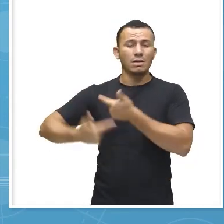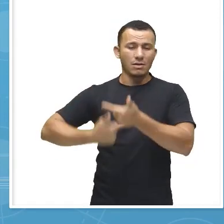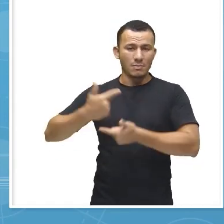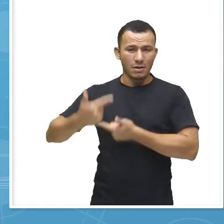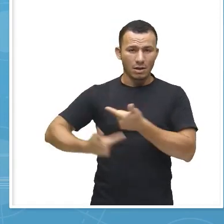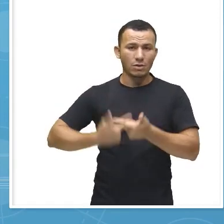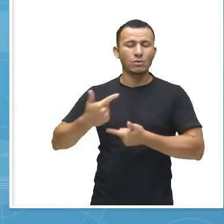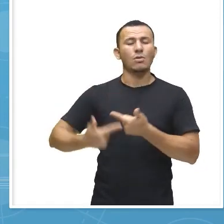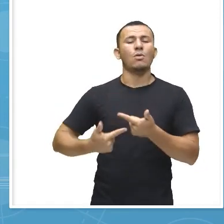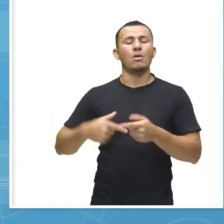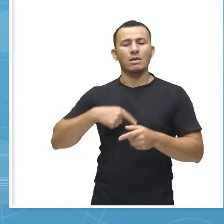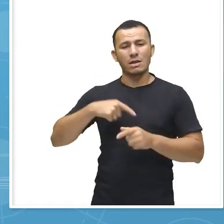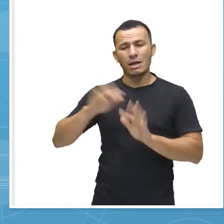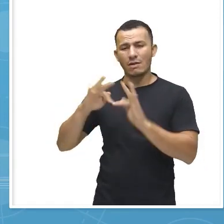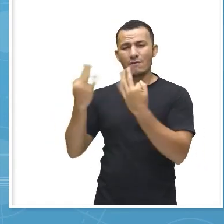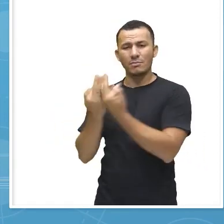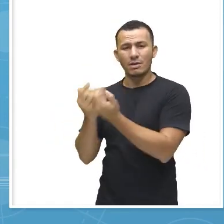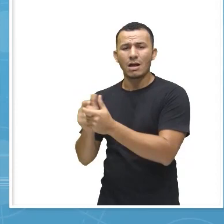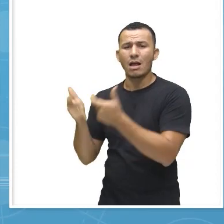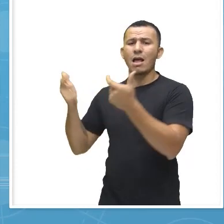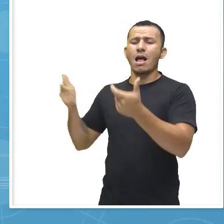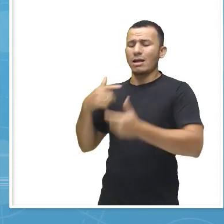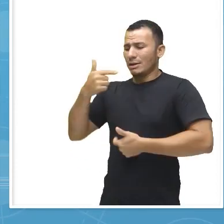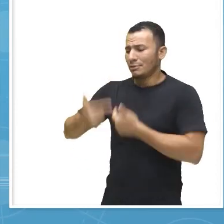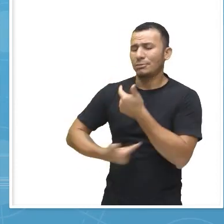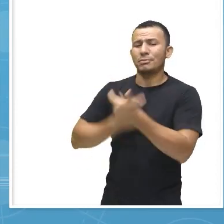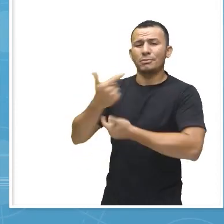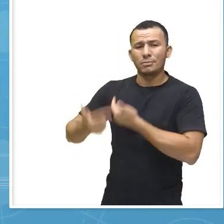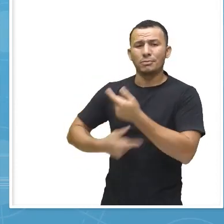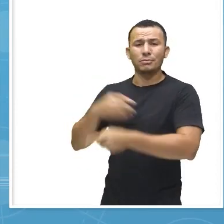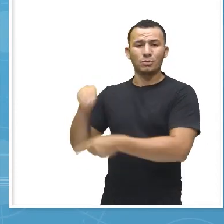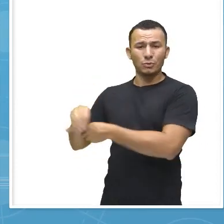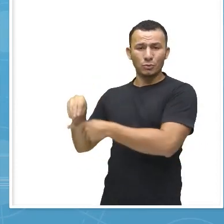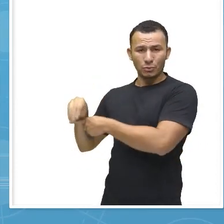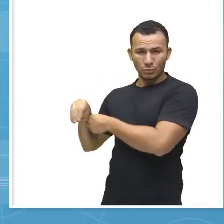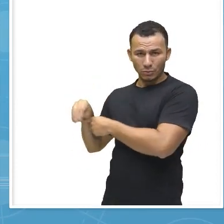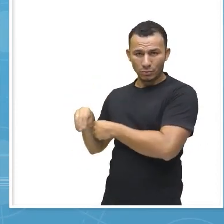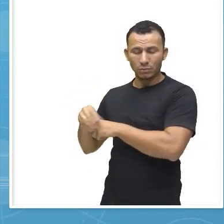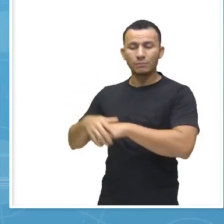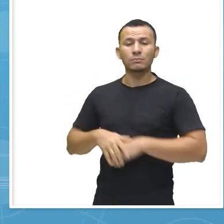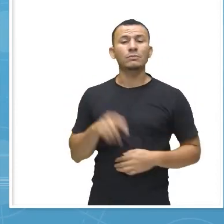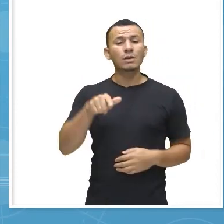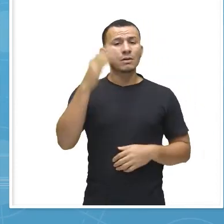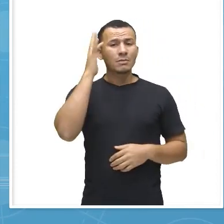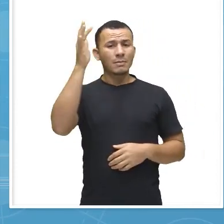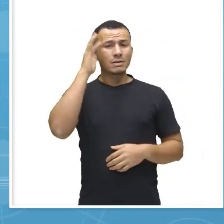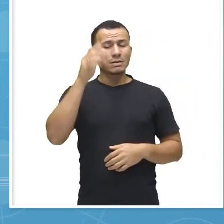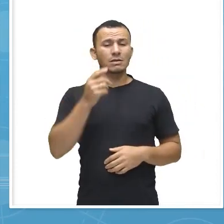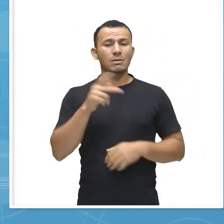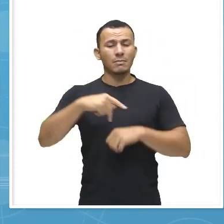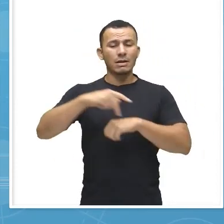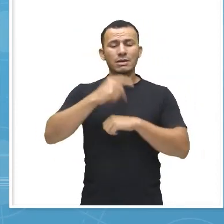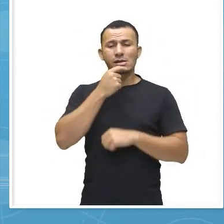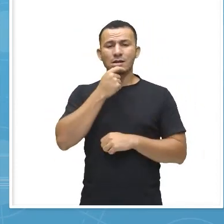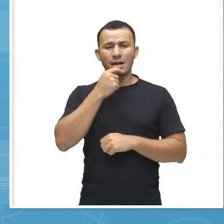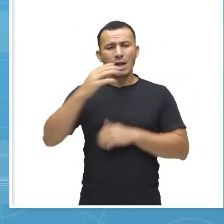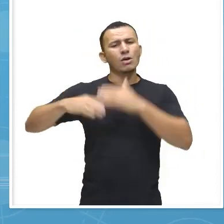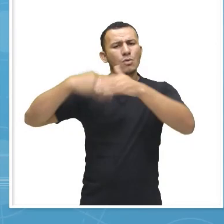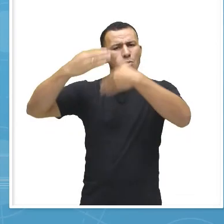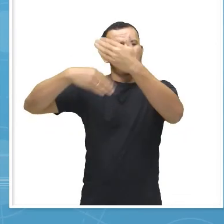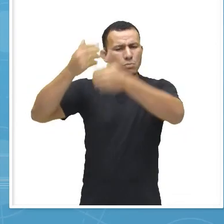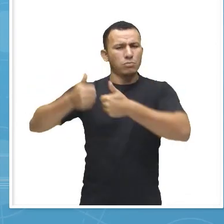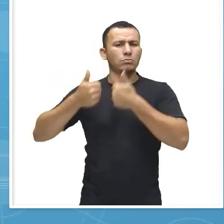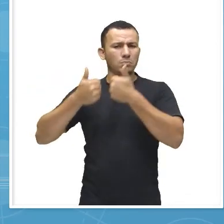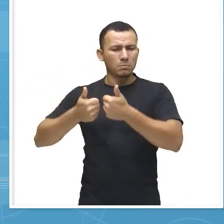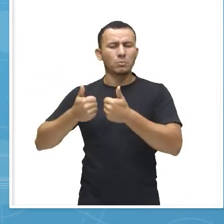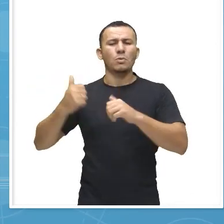muitos filhos para sustentar, tudo bem? Então fiquem aí lembrando que apesar de todo esse crescimento da Inglaterra, desse desenvolvimento da